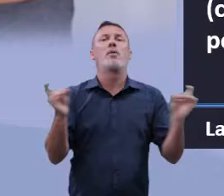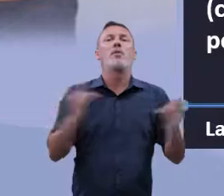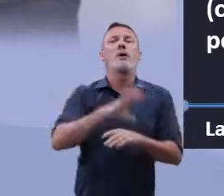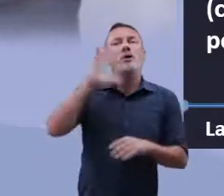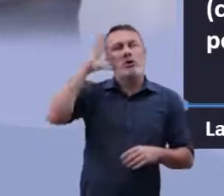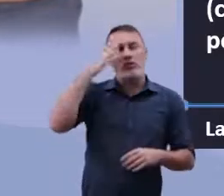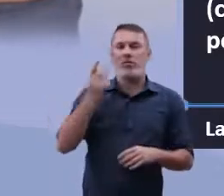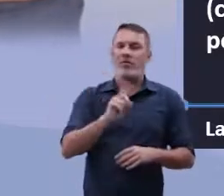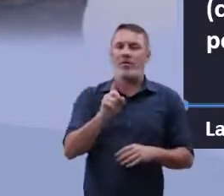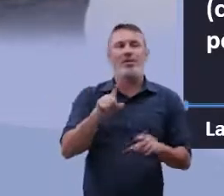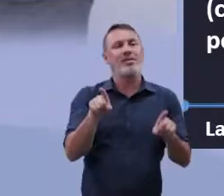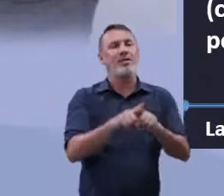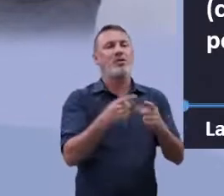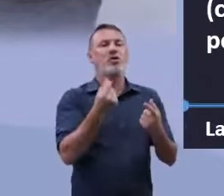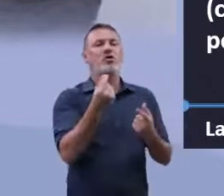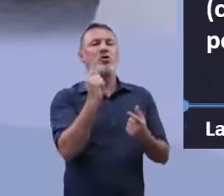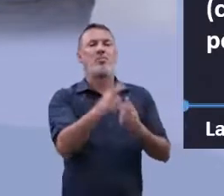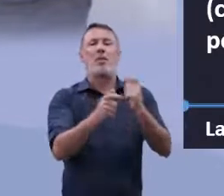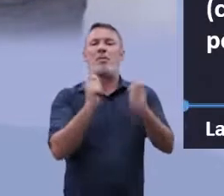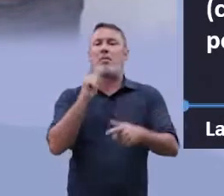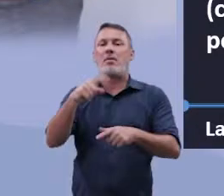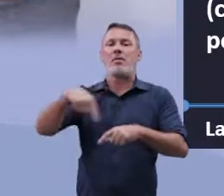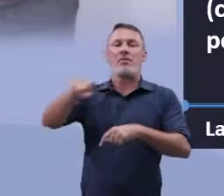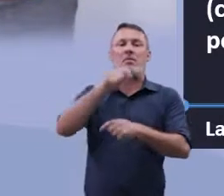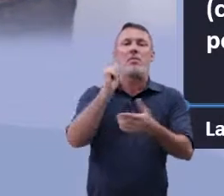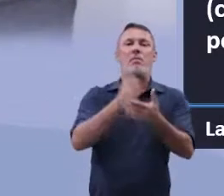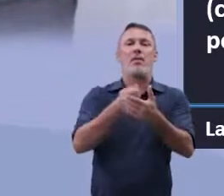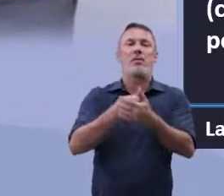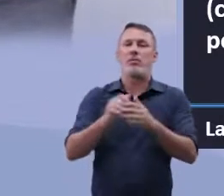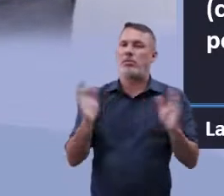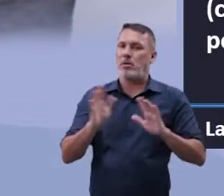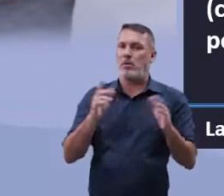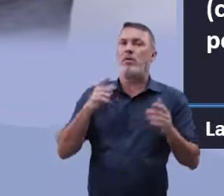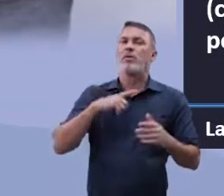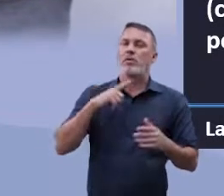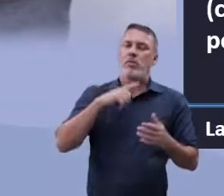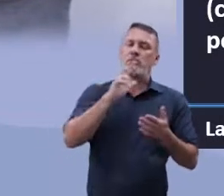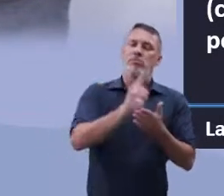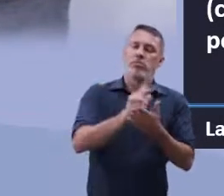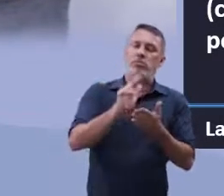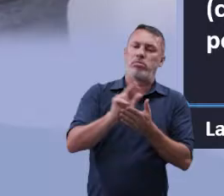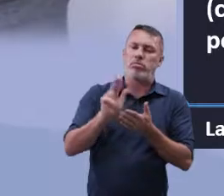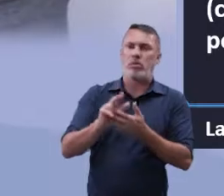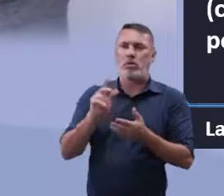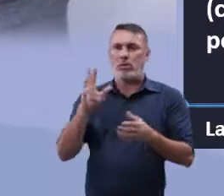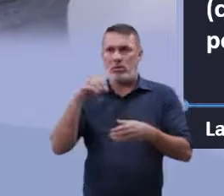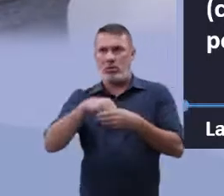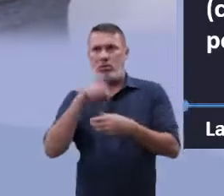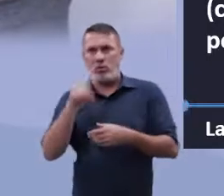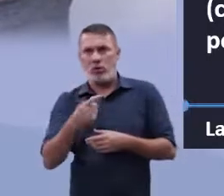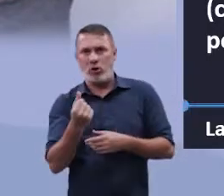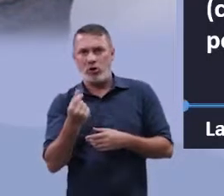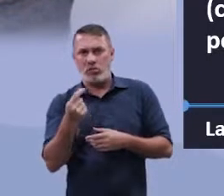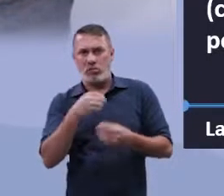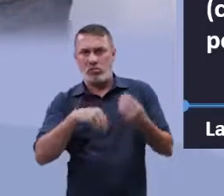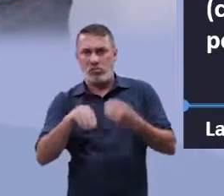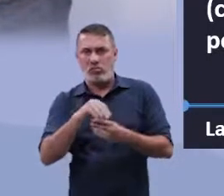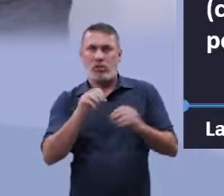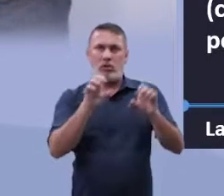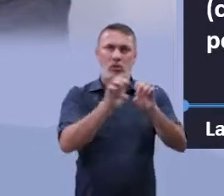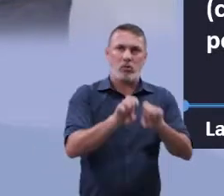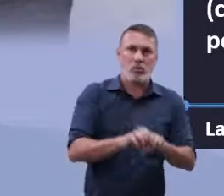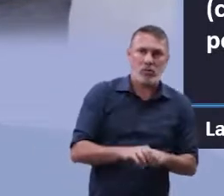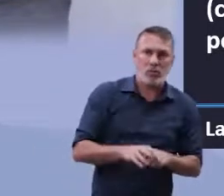fornecer dinheiro para as pessoas comprarem. Eu tenho que pensar em uma gama. Será que é um problema financeiro? Será que é um problema de estrutura? Ou será que é um problema